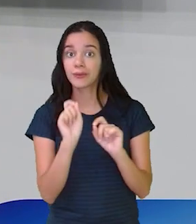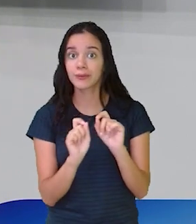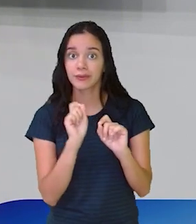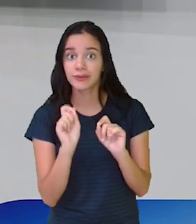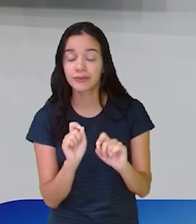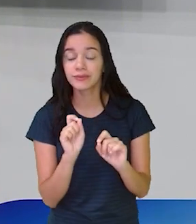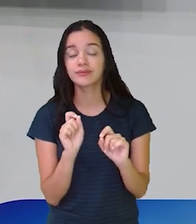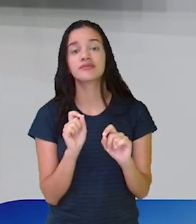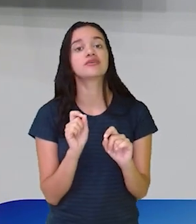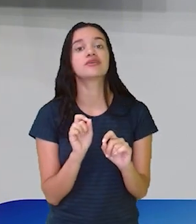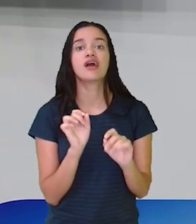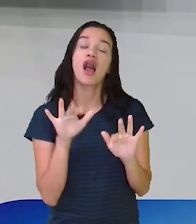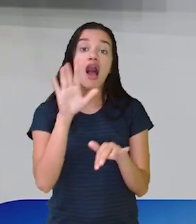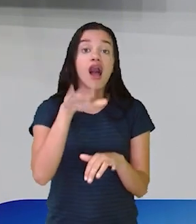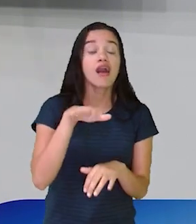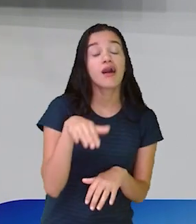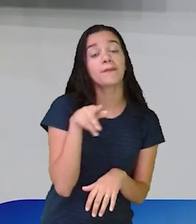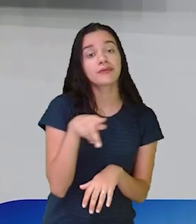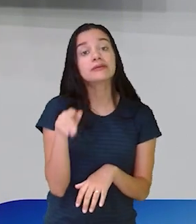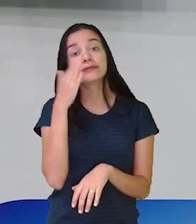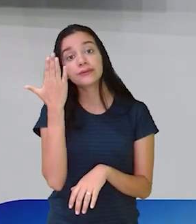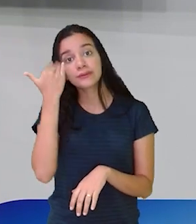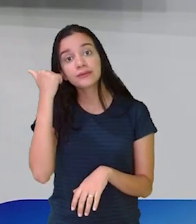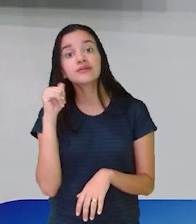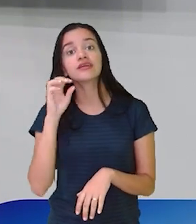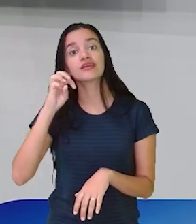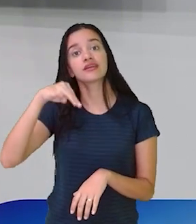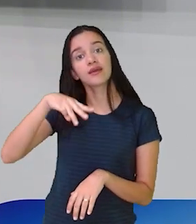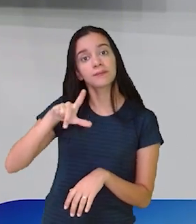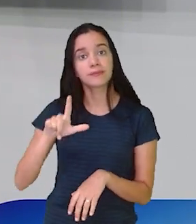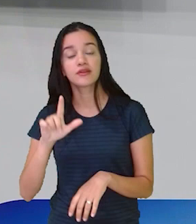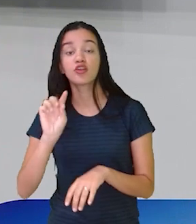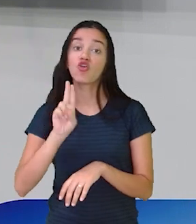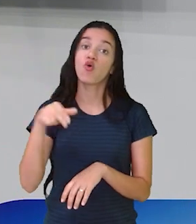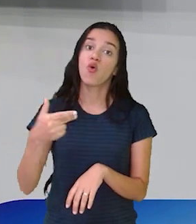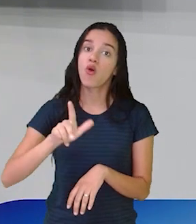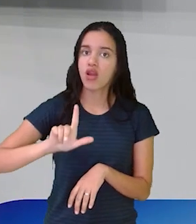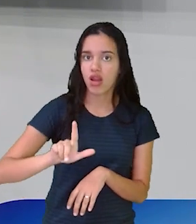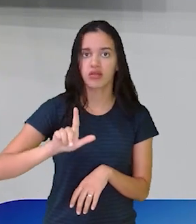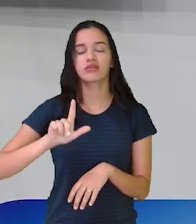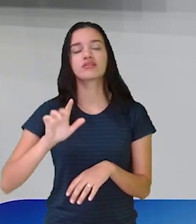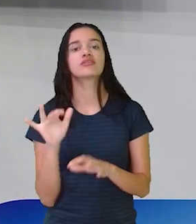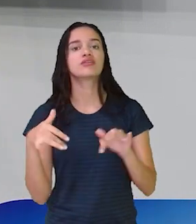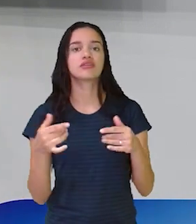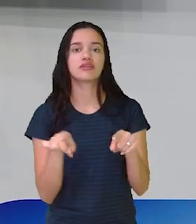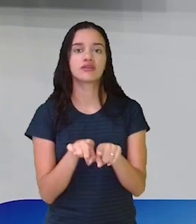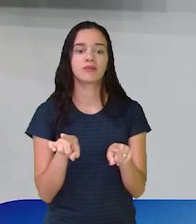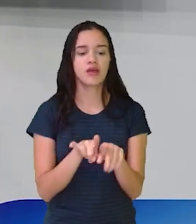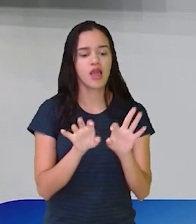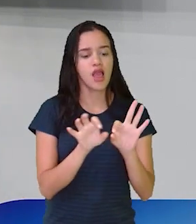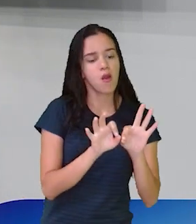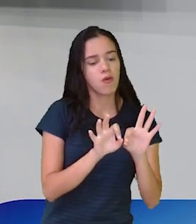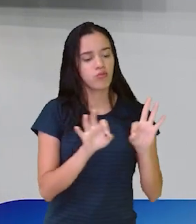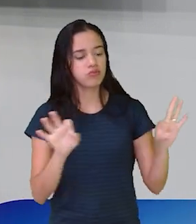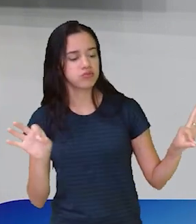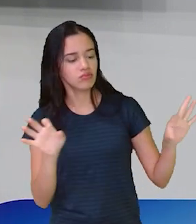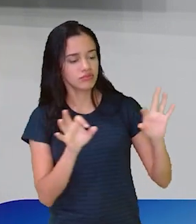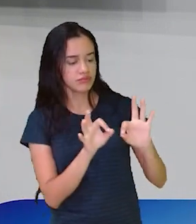quê? Ah, professor, eu já sei que é em mililitro ou em litro. Então, a partir da medição